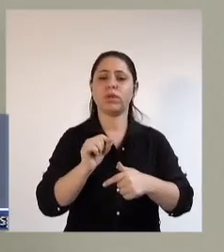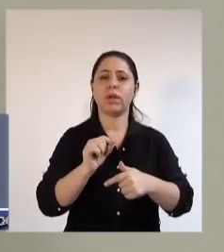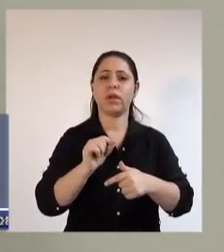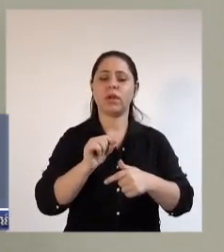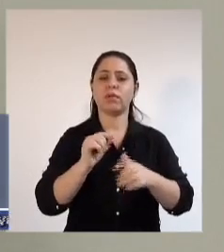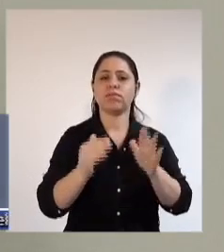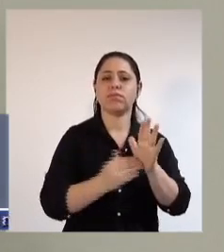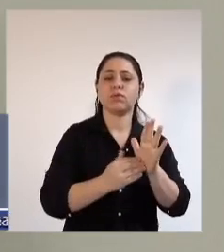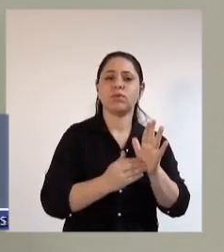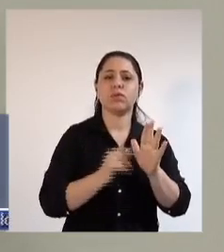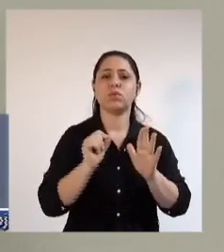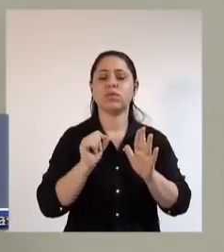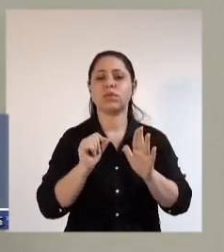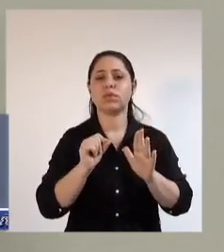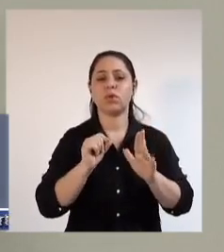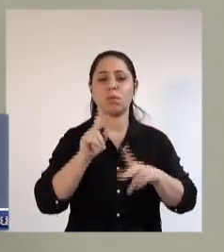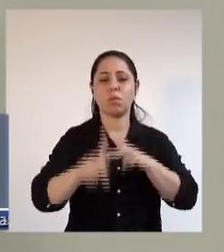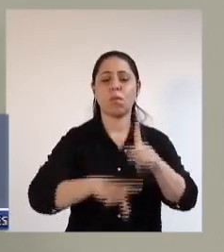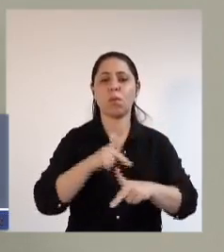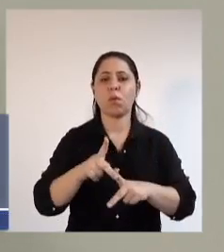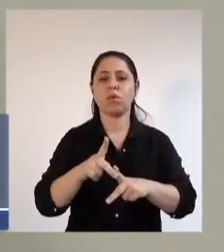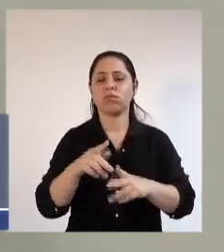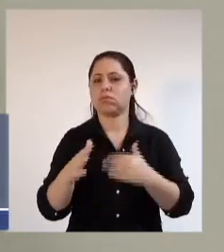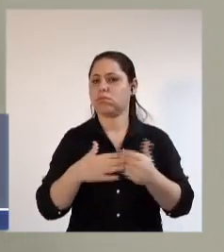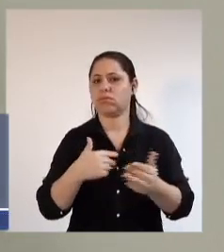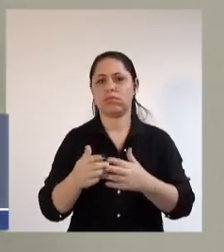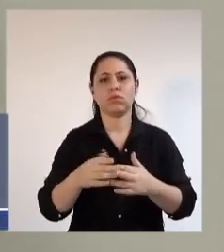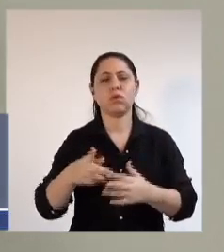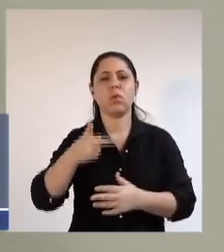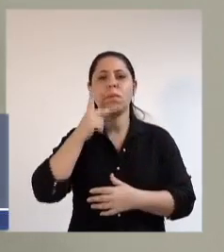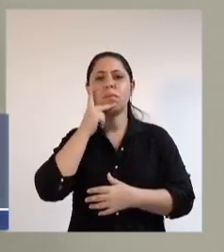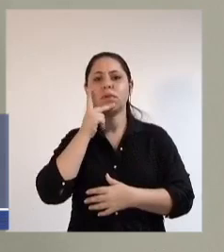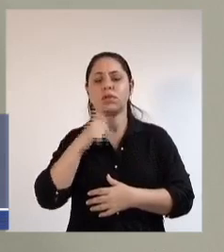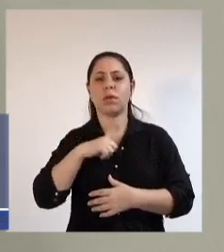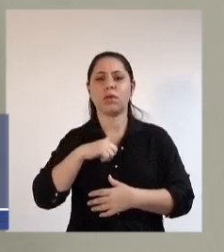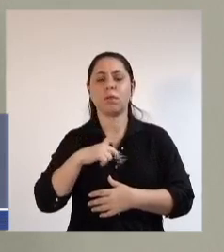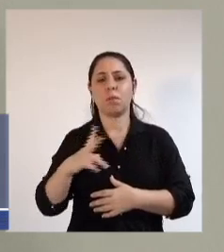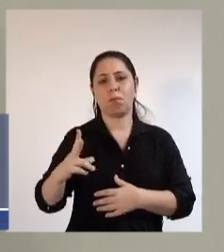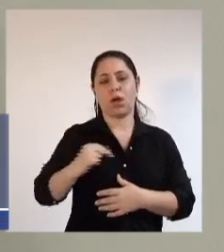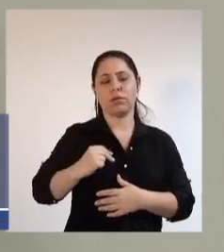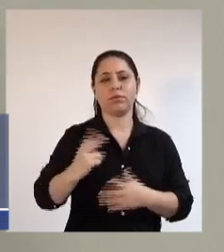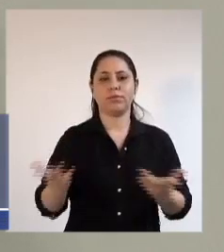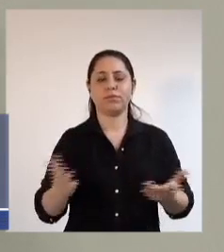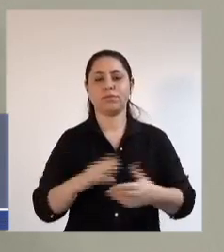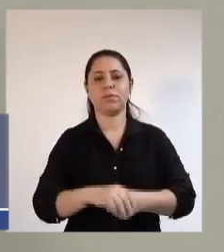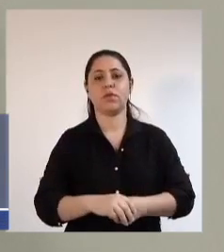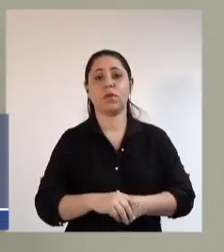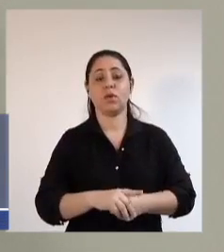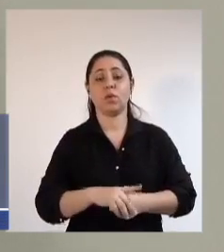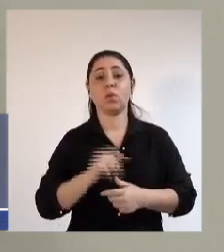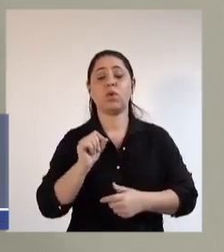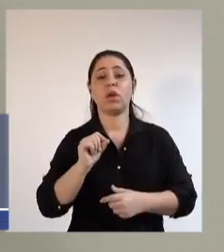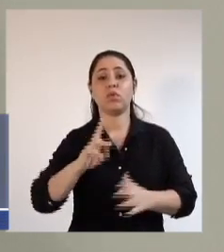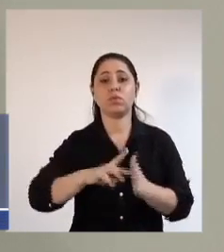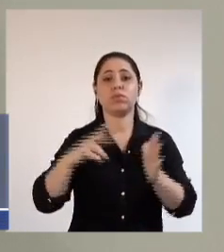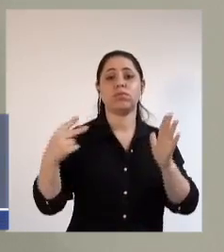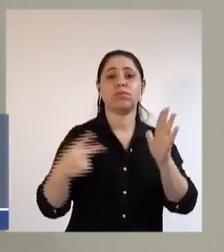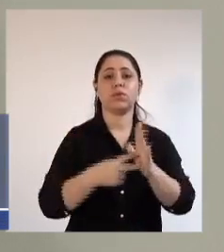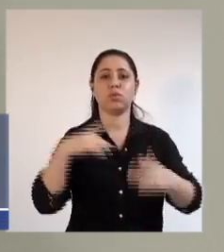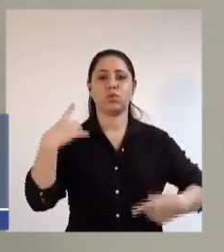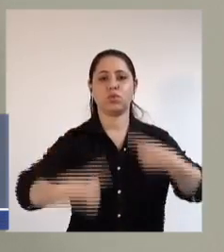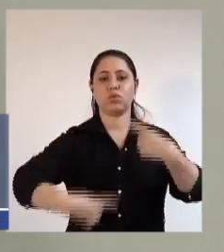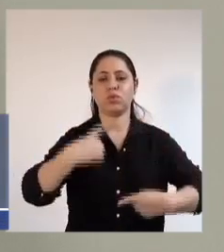independente do partido político a que pertence os a com a finalidade de promover discussões